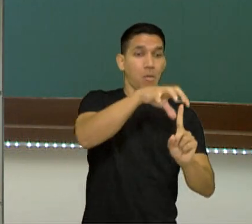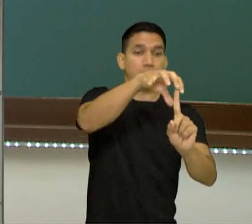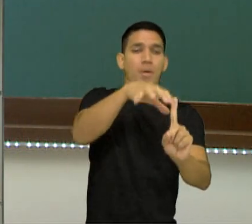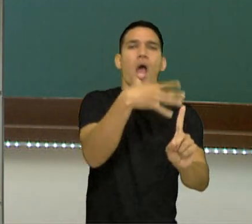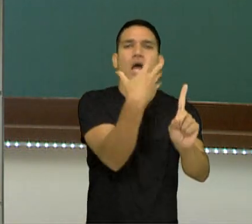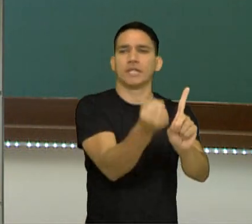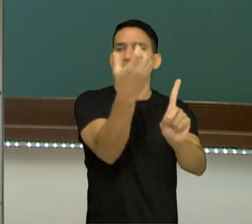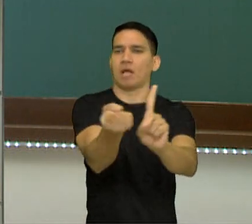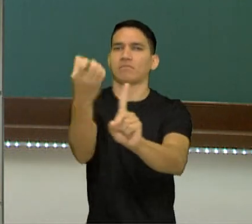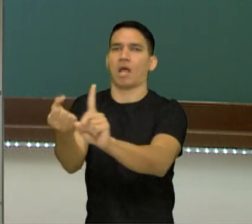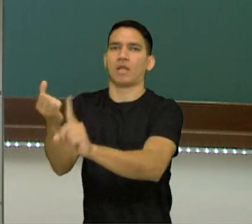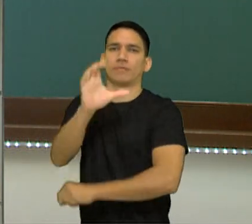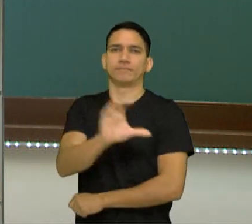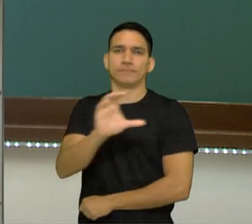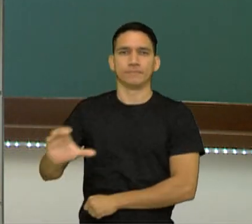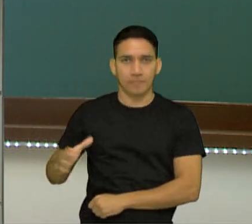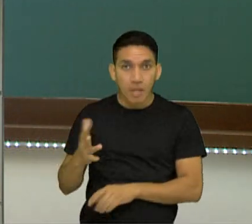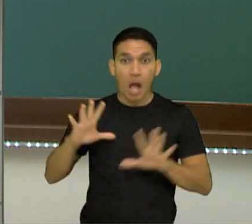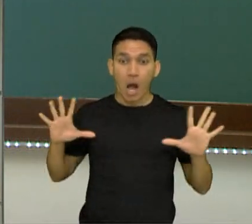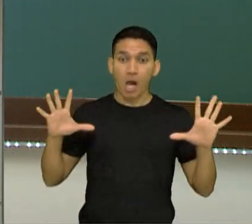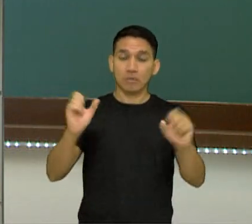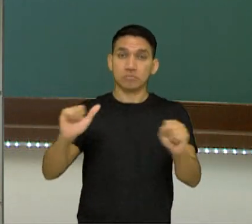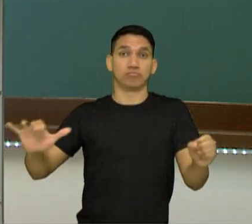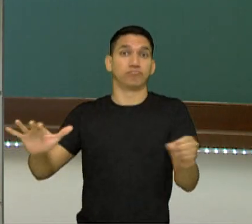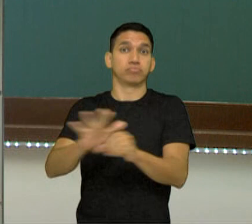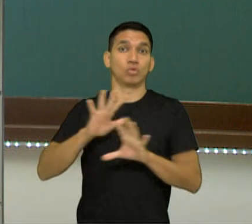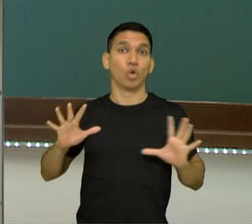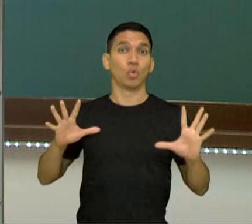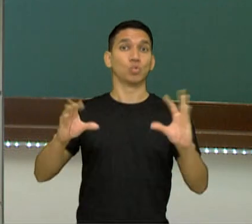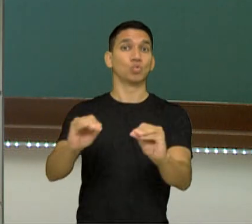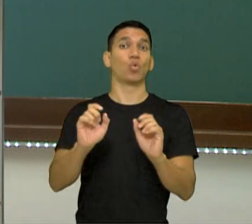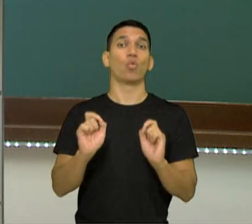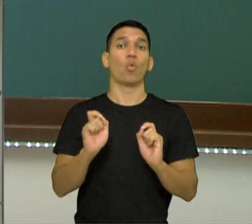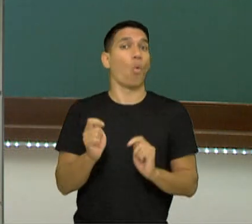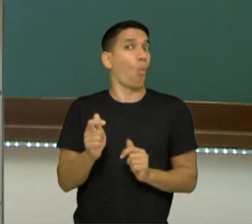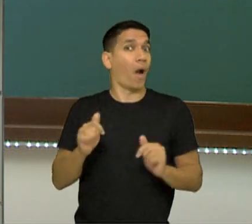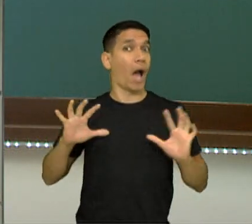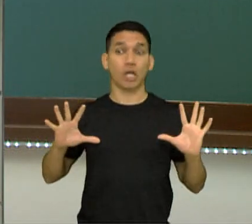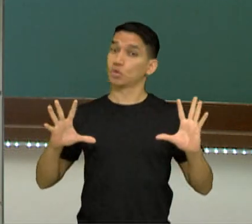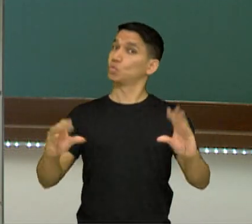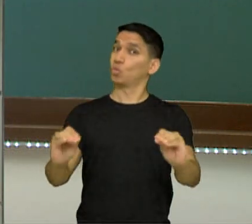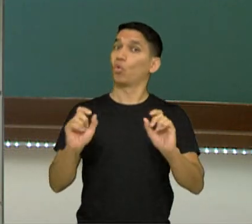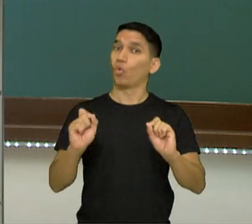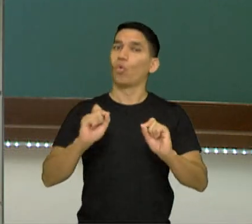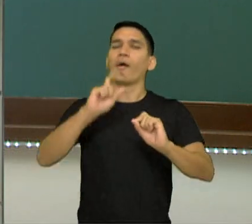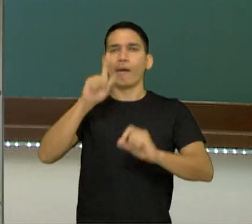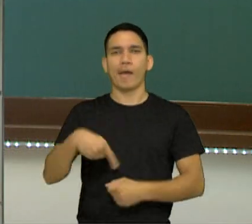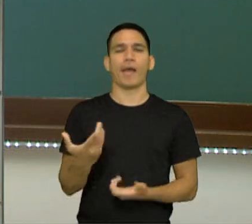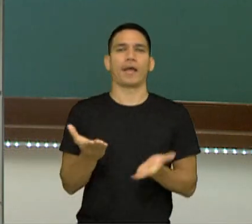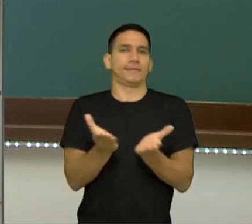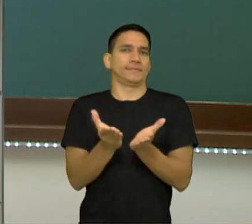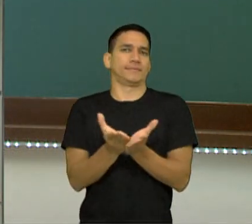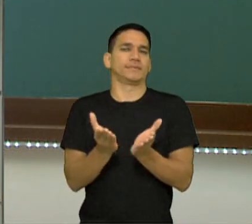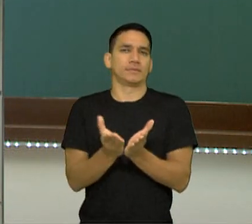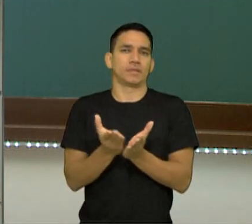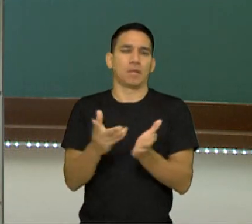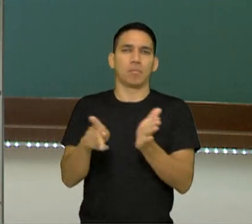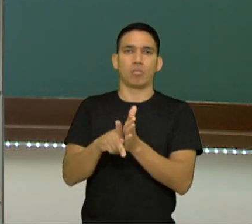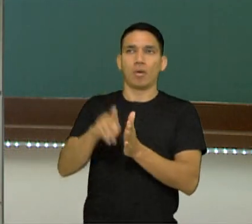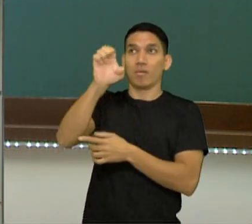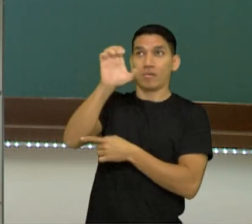ao cristianismo Até que a gente tem uma totalidade praticamente uma totalidade Cristã no ocidente